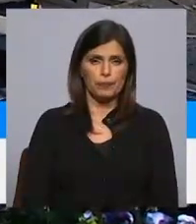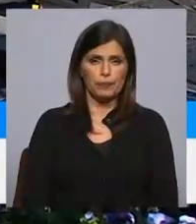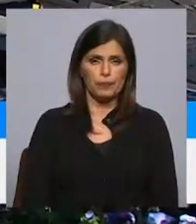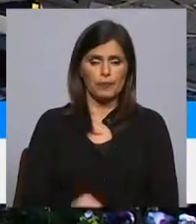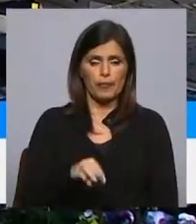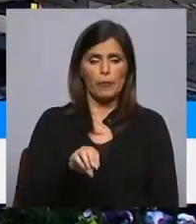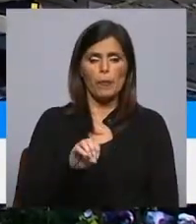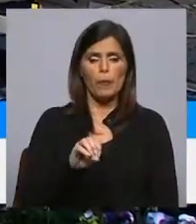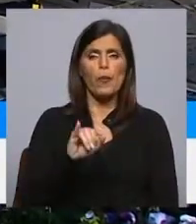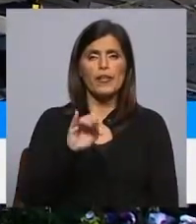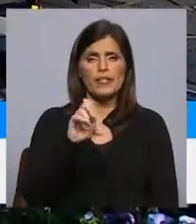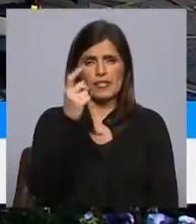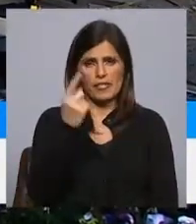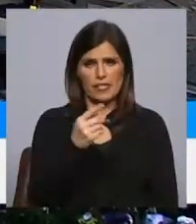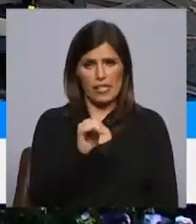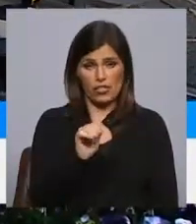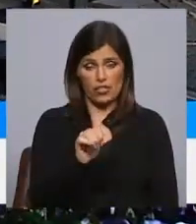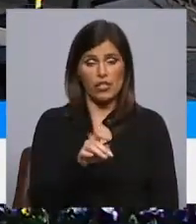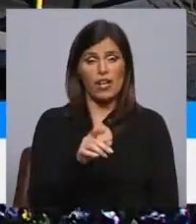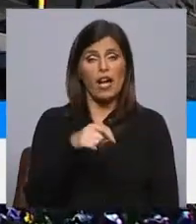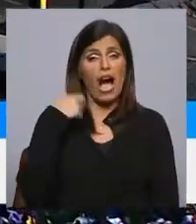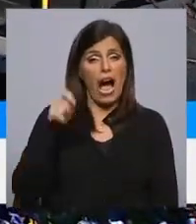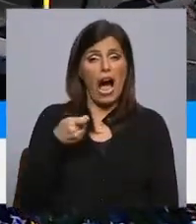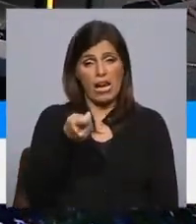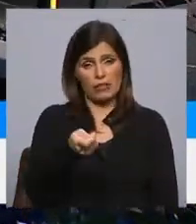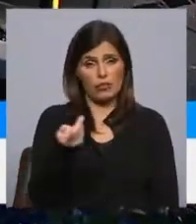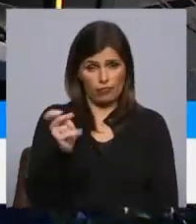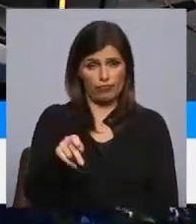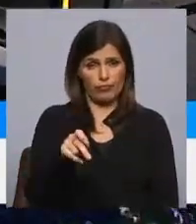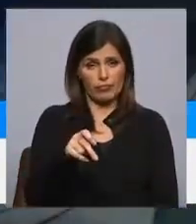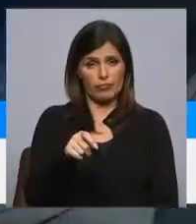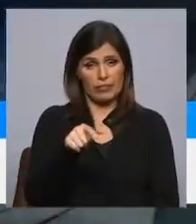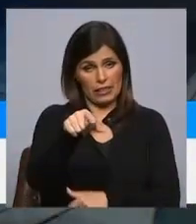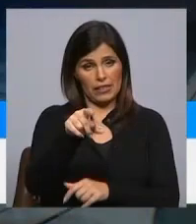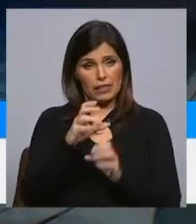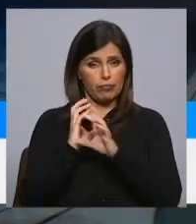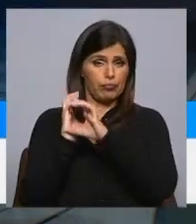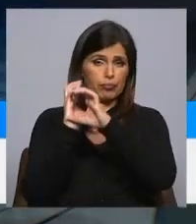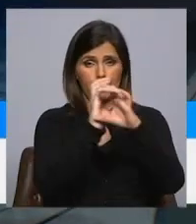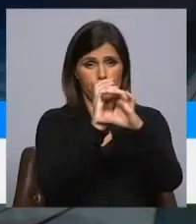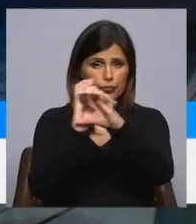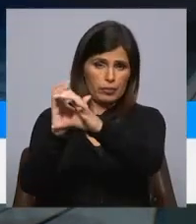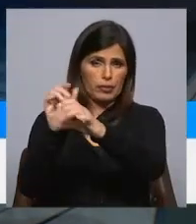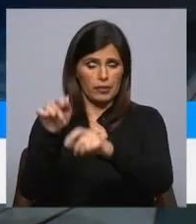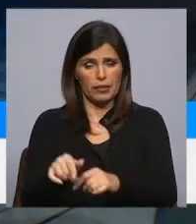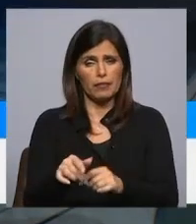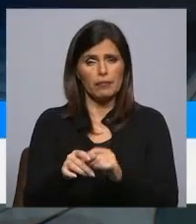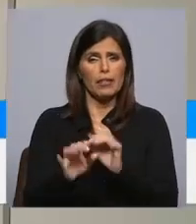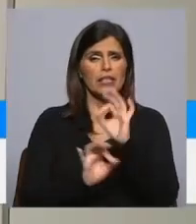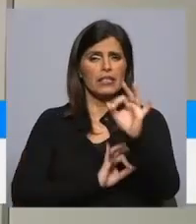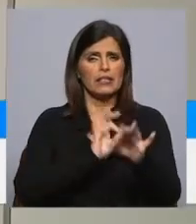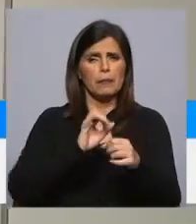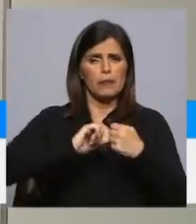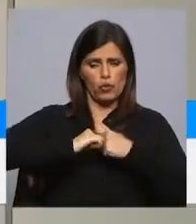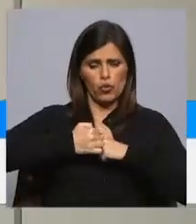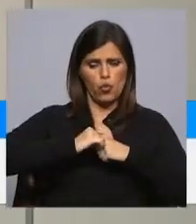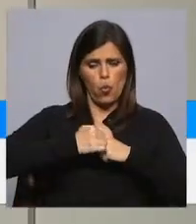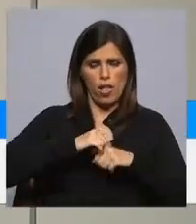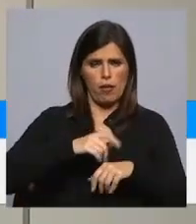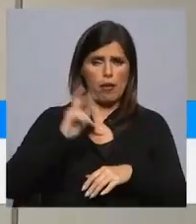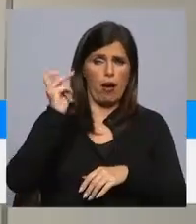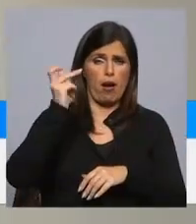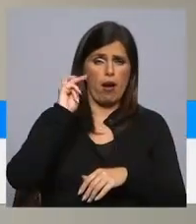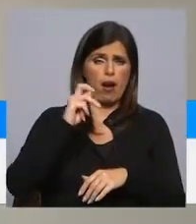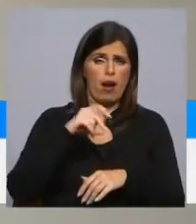Moisés Moreira é de Arcos de Valdevez. É nesta clínica móvel totalmente equipada que vai receber o tratamento aos joelhos, que há anos